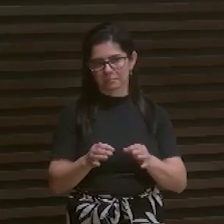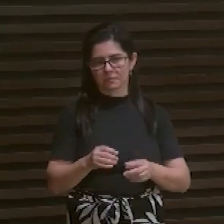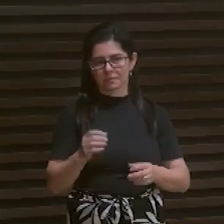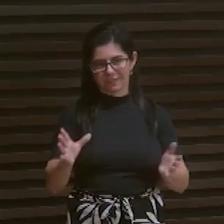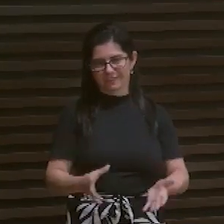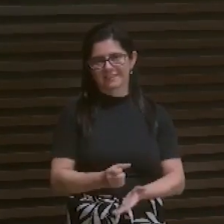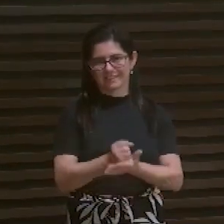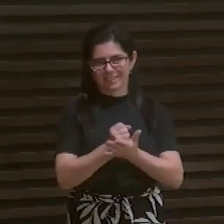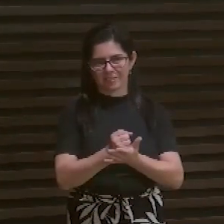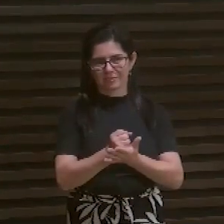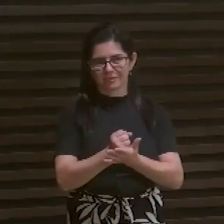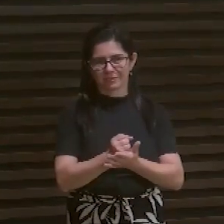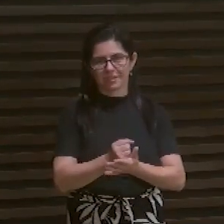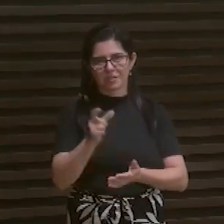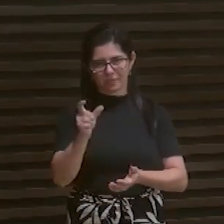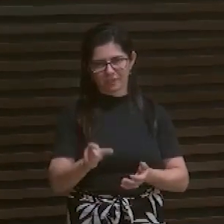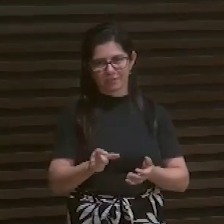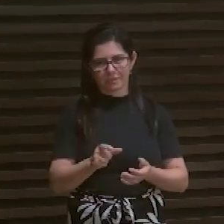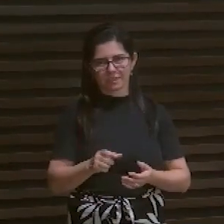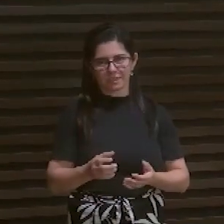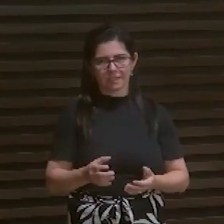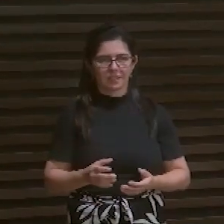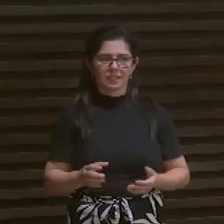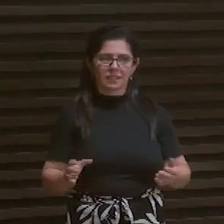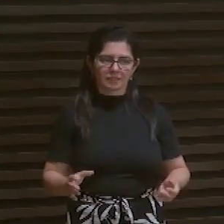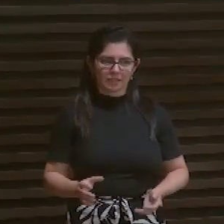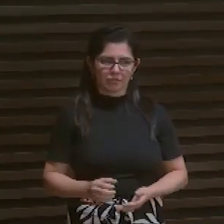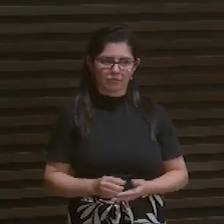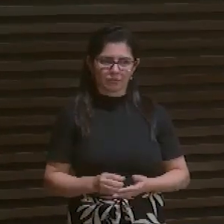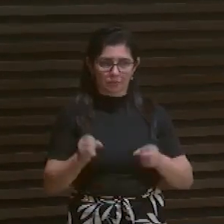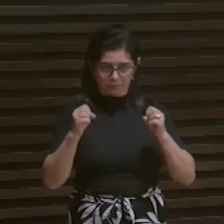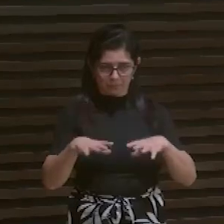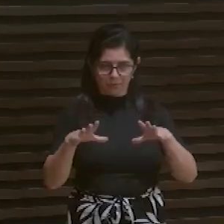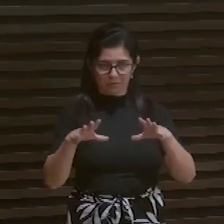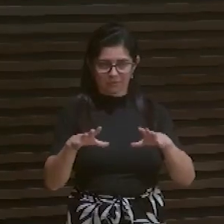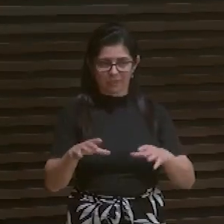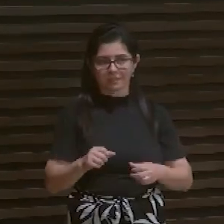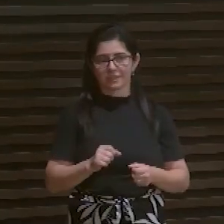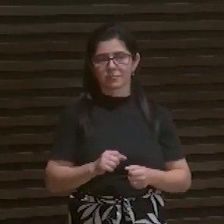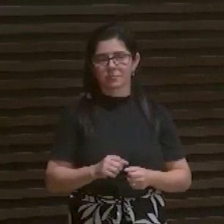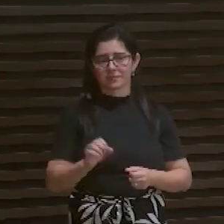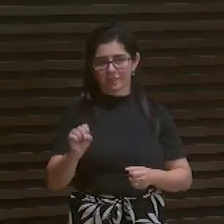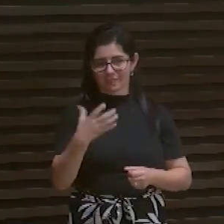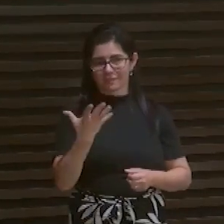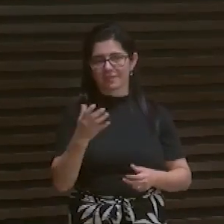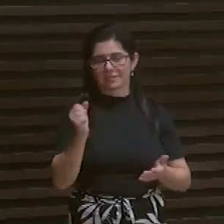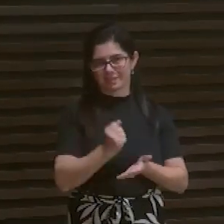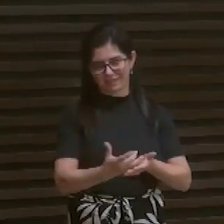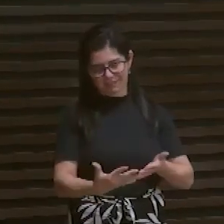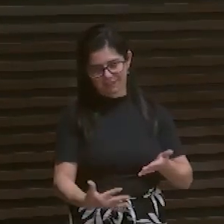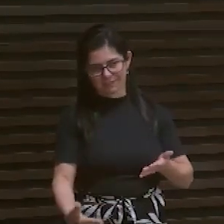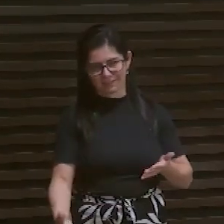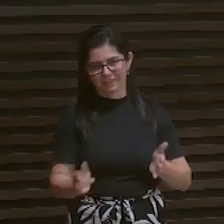que escapa através do fogo. É como um milagre. Isso só acontece por causa do sangue de Jesus. Isso